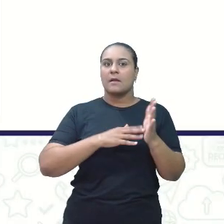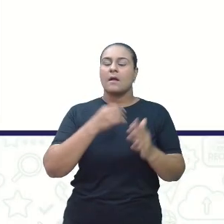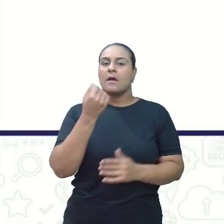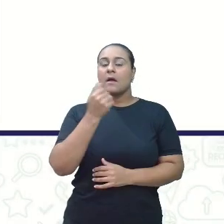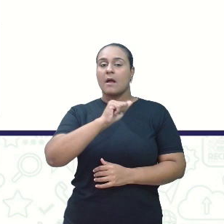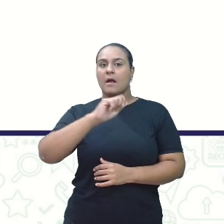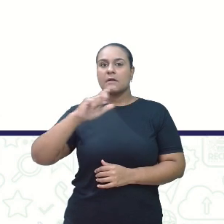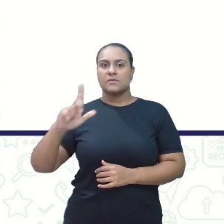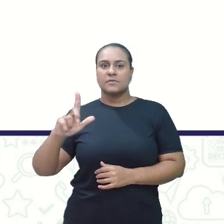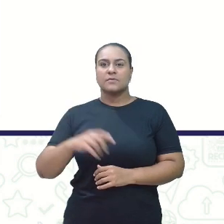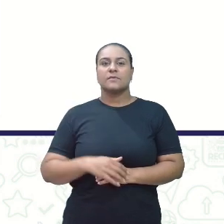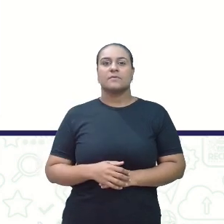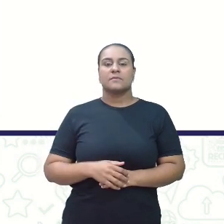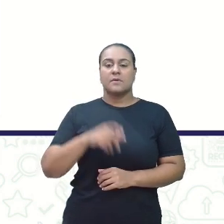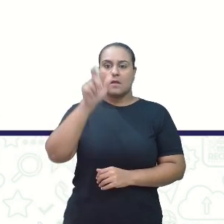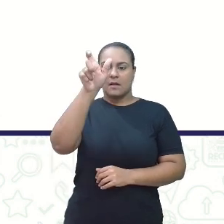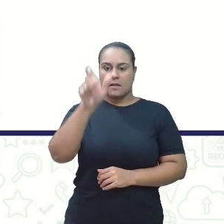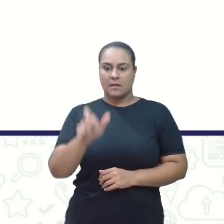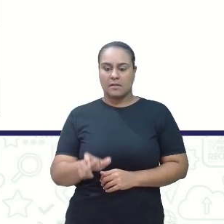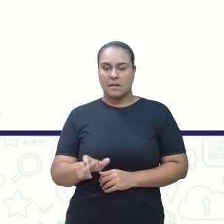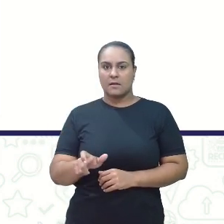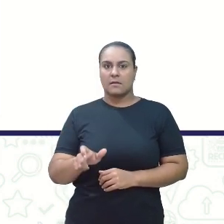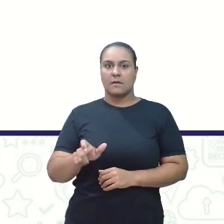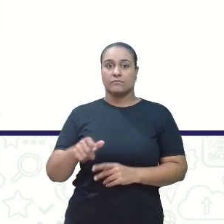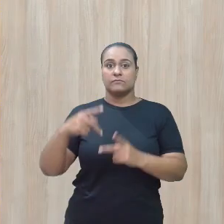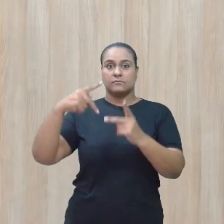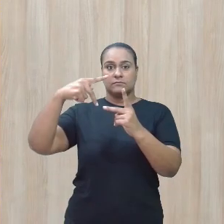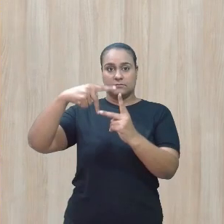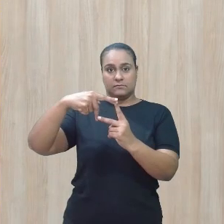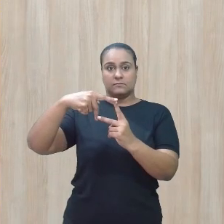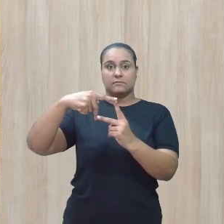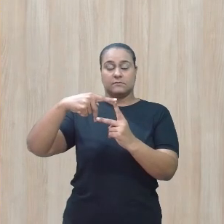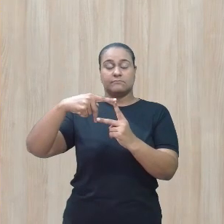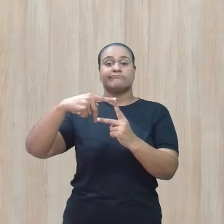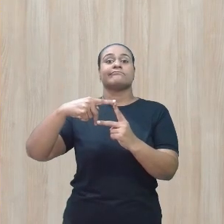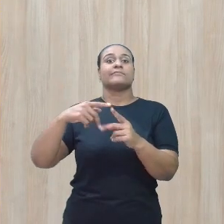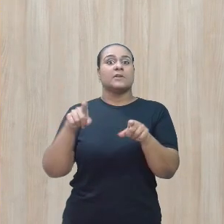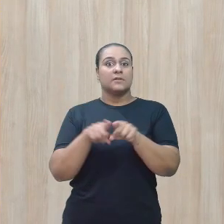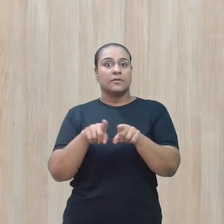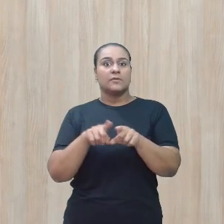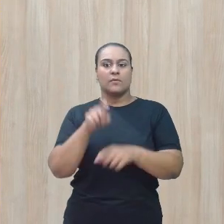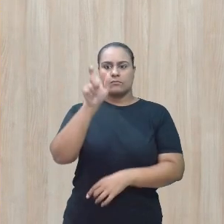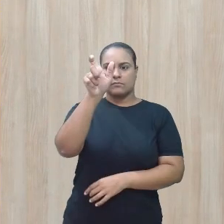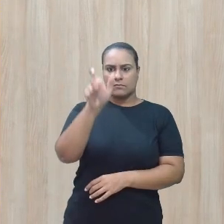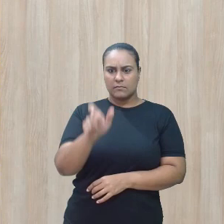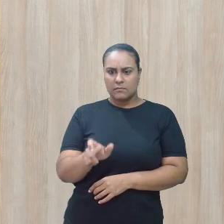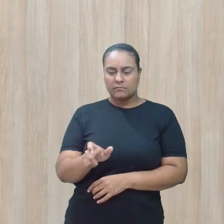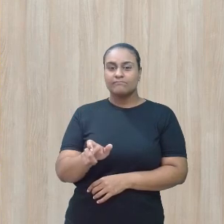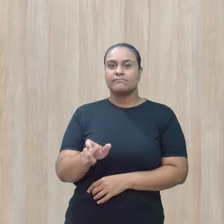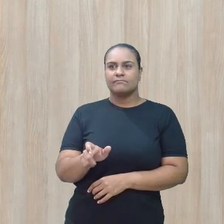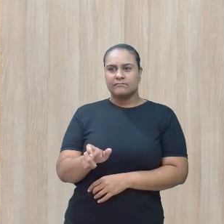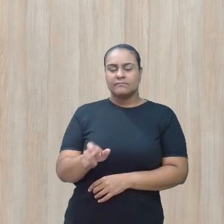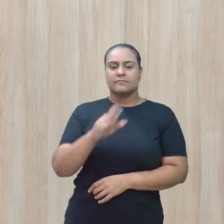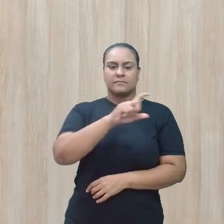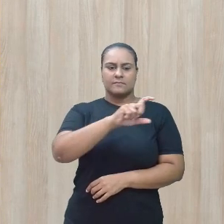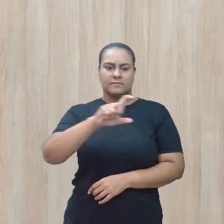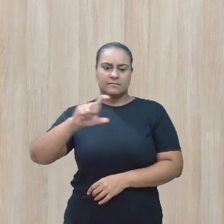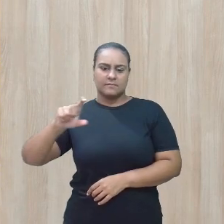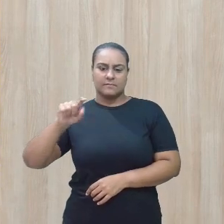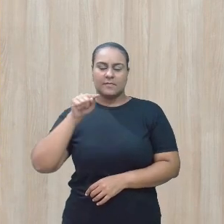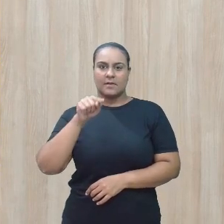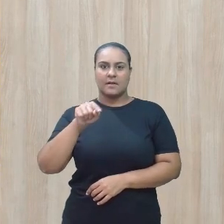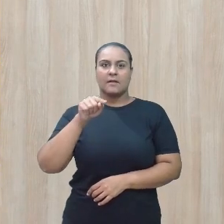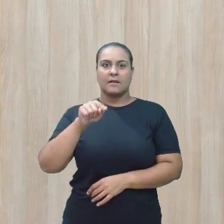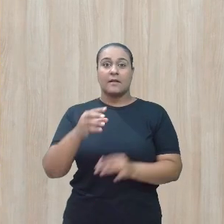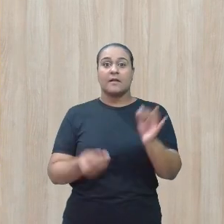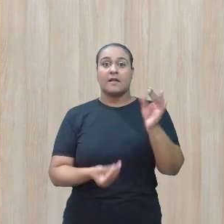o quadrado. Então a gente tem aí a informação que está sendo analisada tanto numa posição quanto na outra. Eu estou